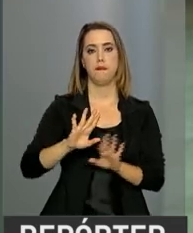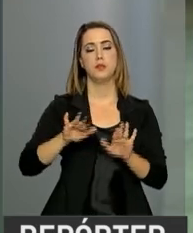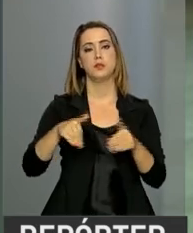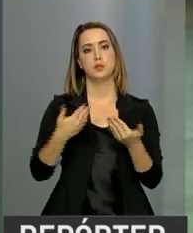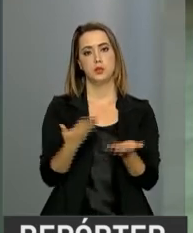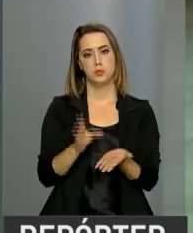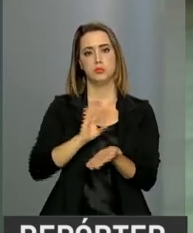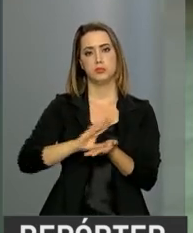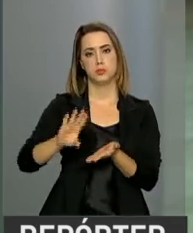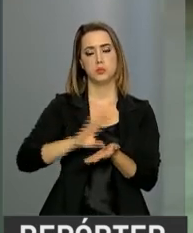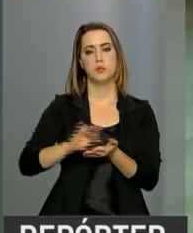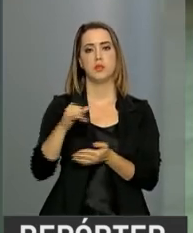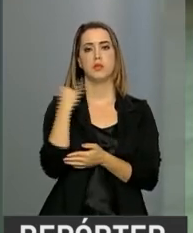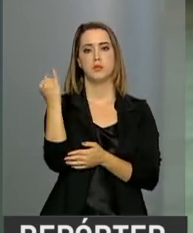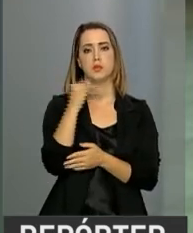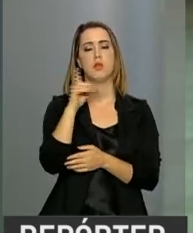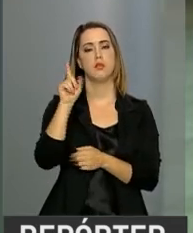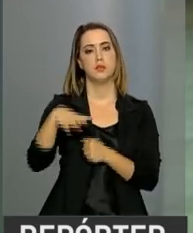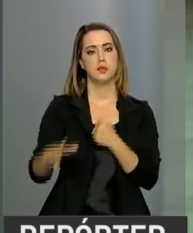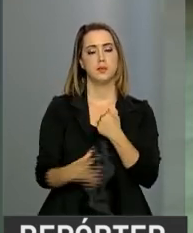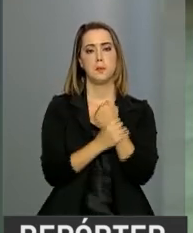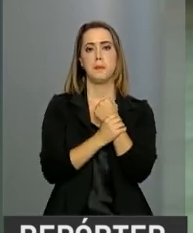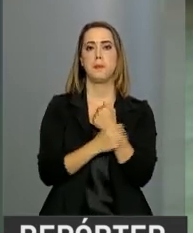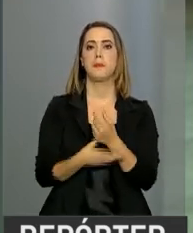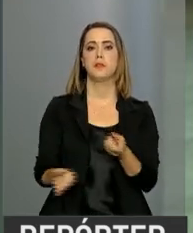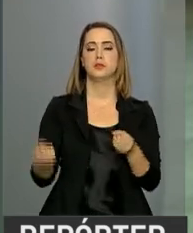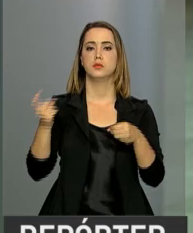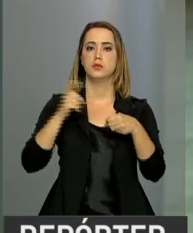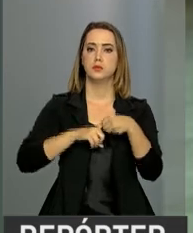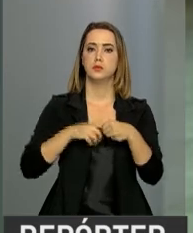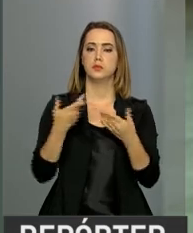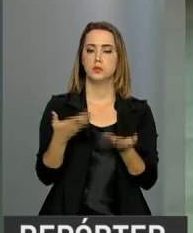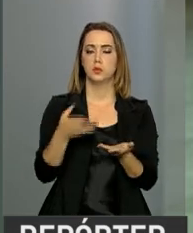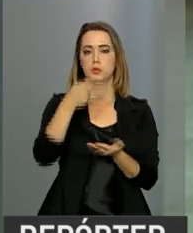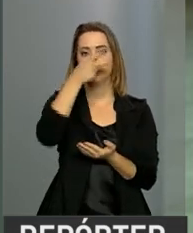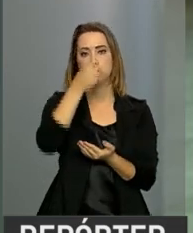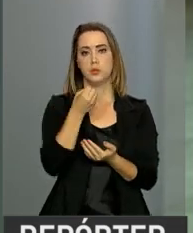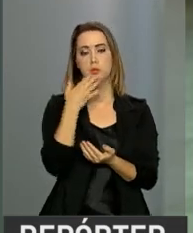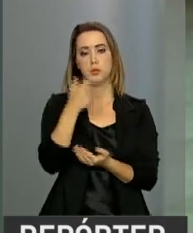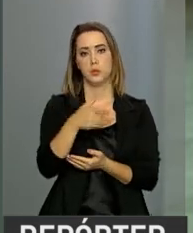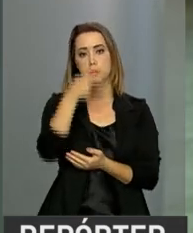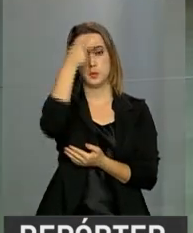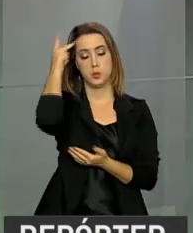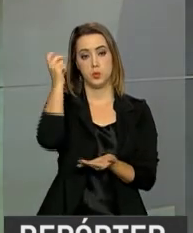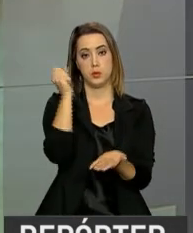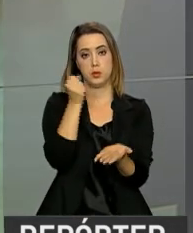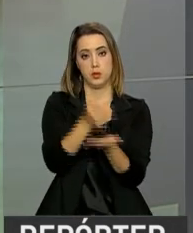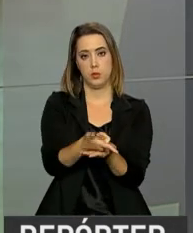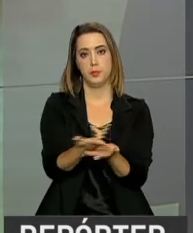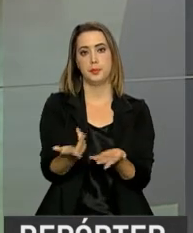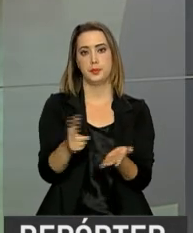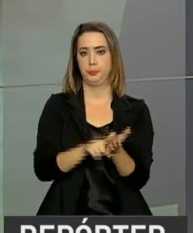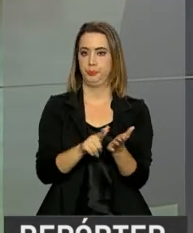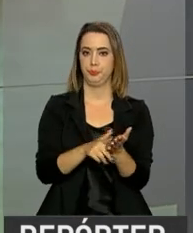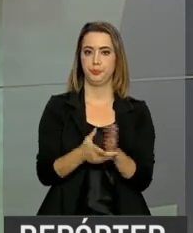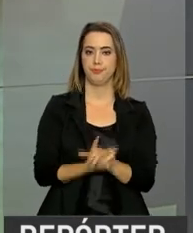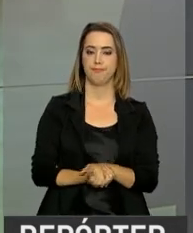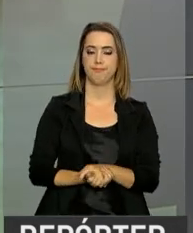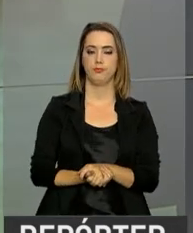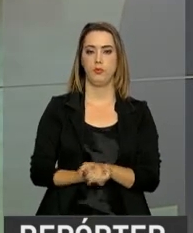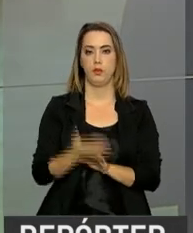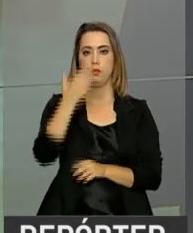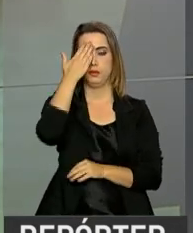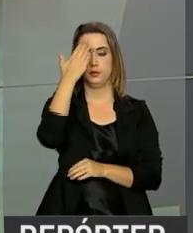investimento importante, é seguro e dá um retorno grande ao investidor. Eu volto com você no estúdio, Zé Luiz. Obrigado,